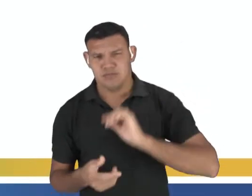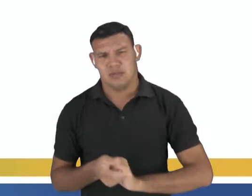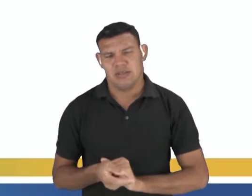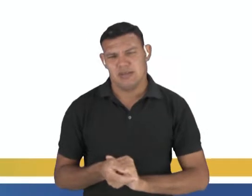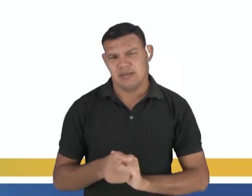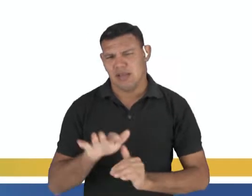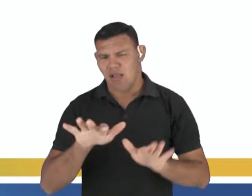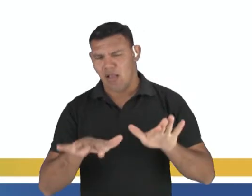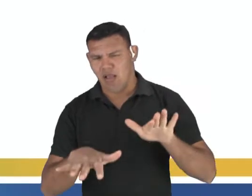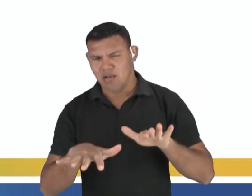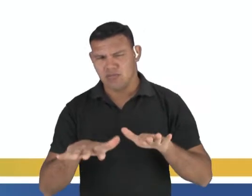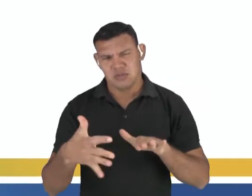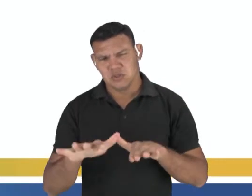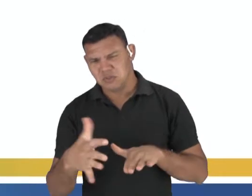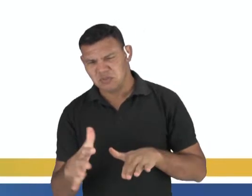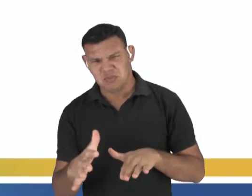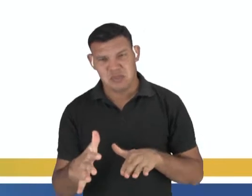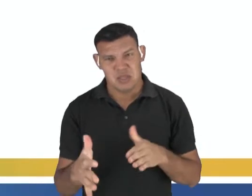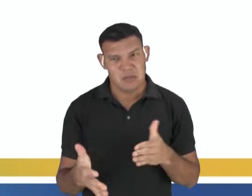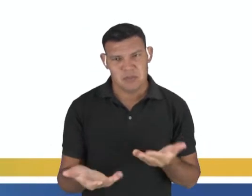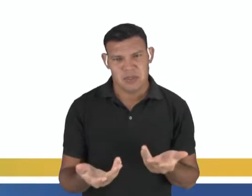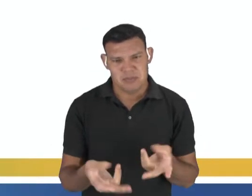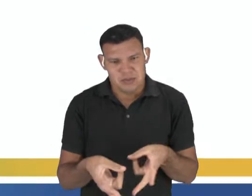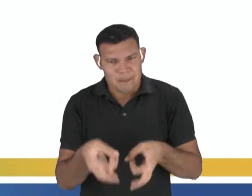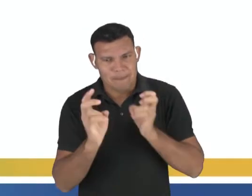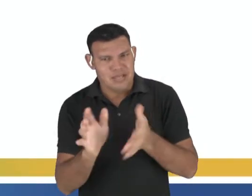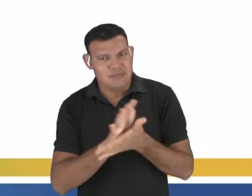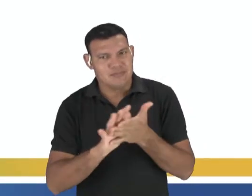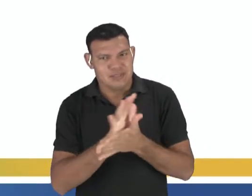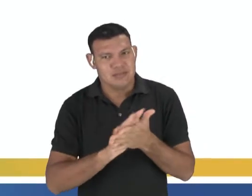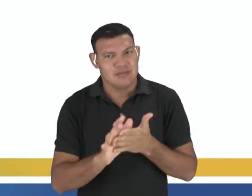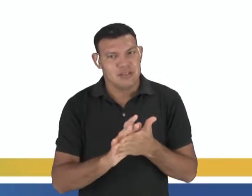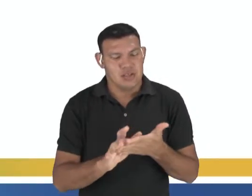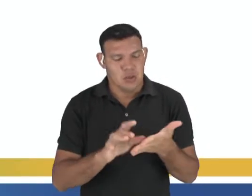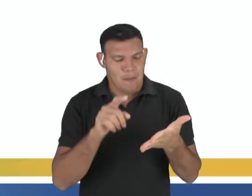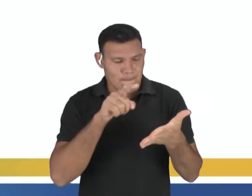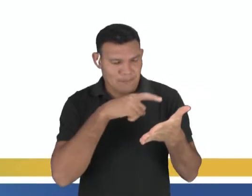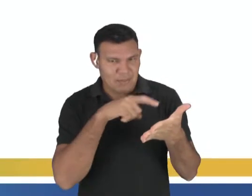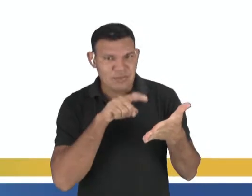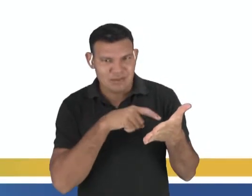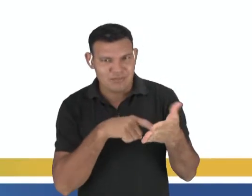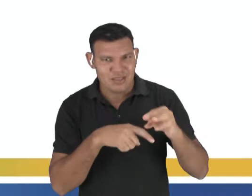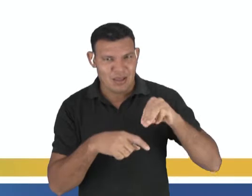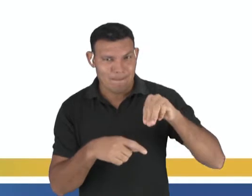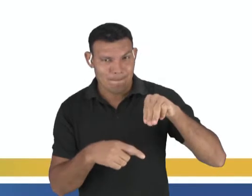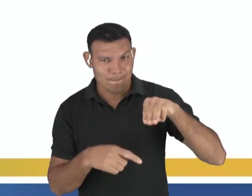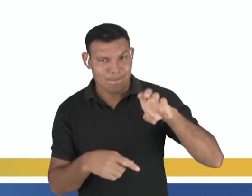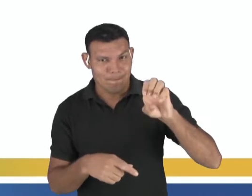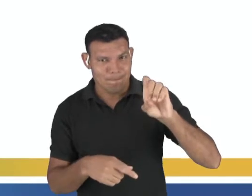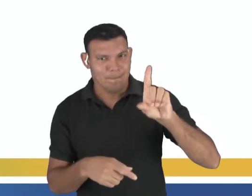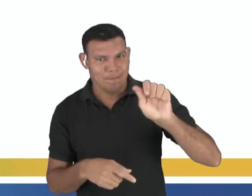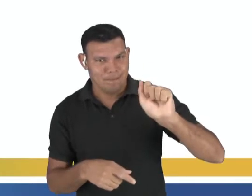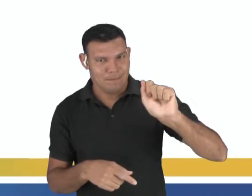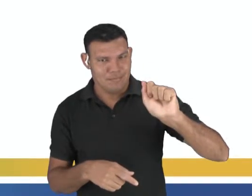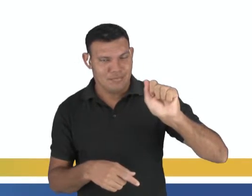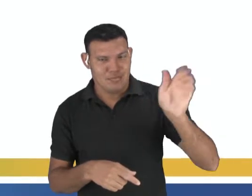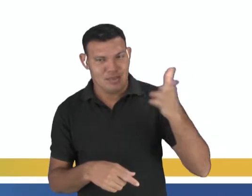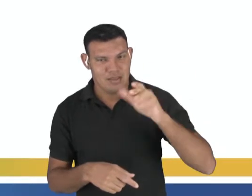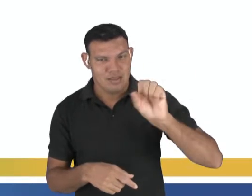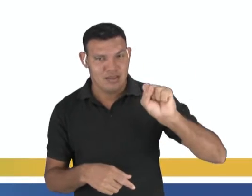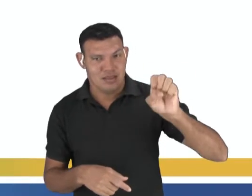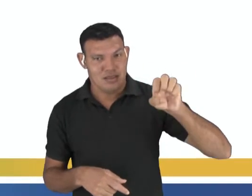nem percebemos. Quando, por exemplo, jogamos na Mega Sena, existe a probabilidade de acertarmos as dezenas e com isso